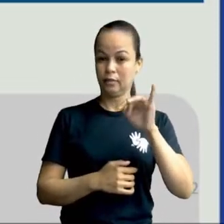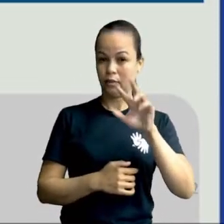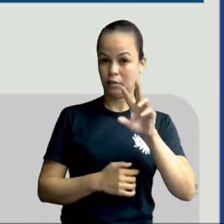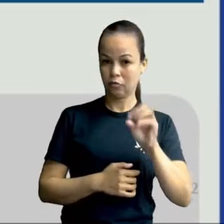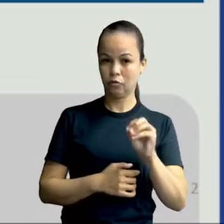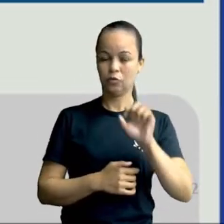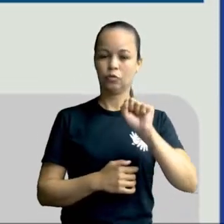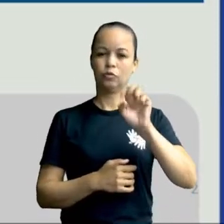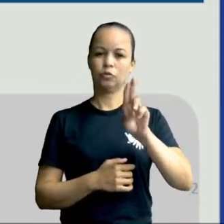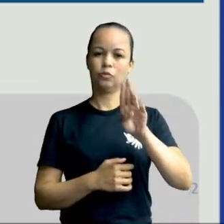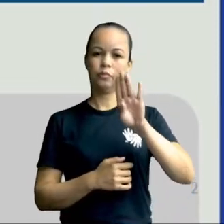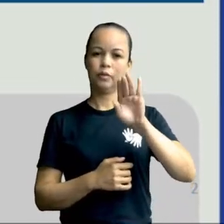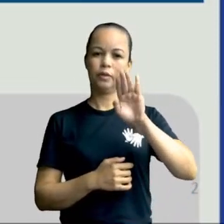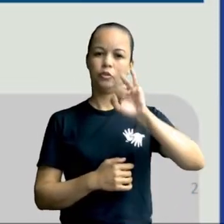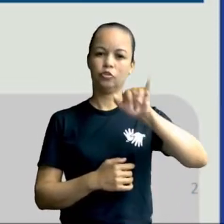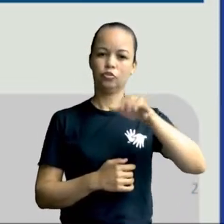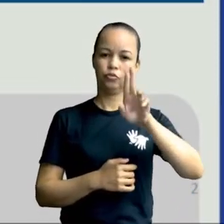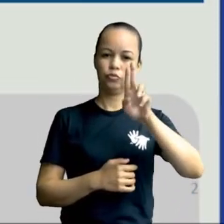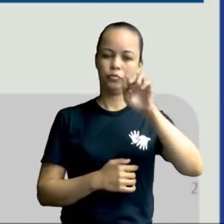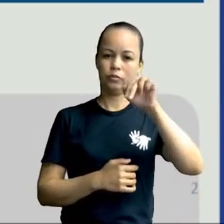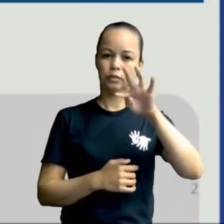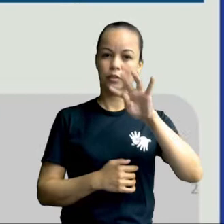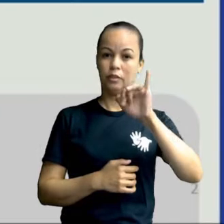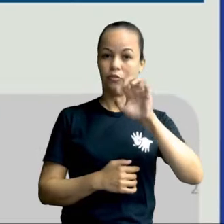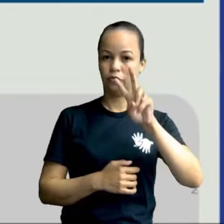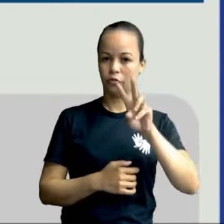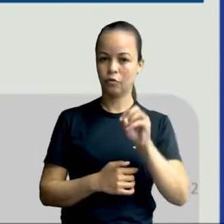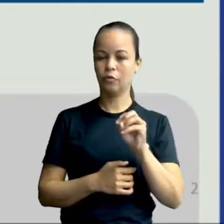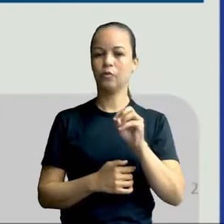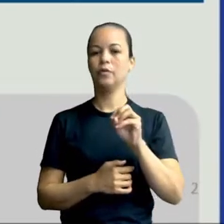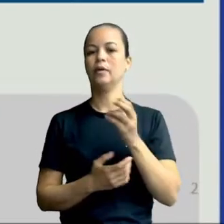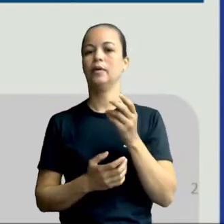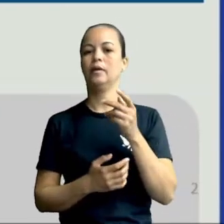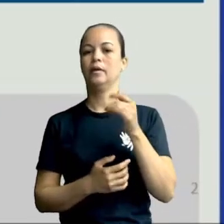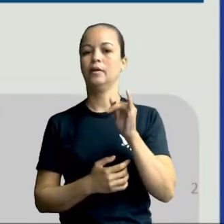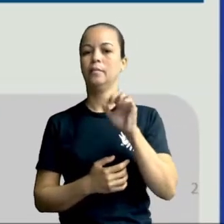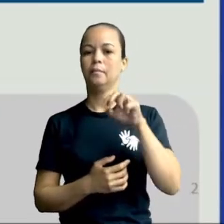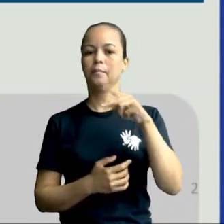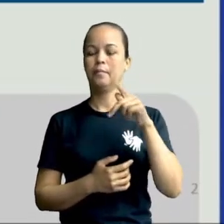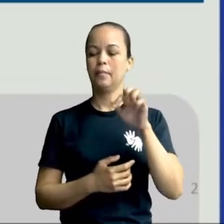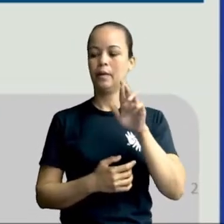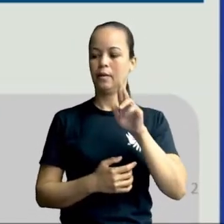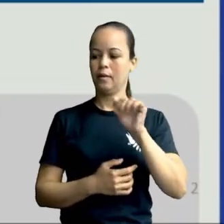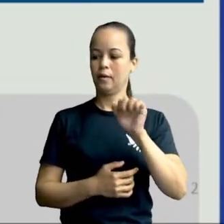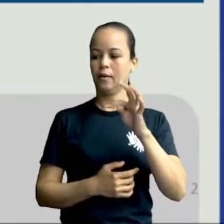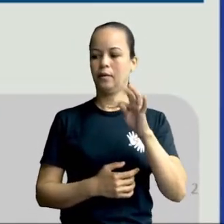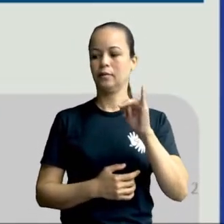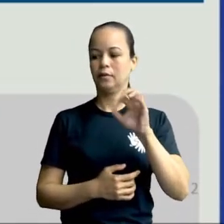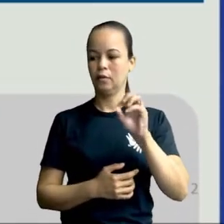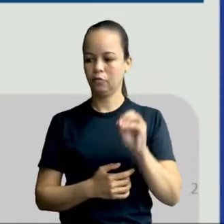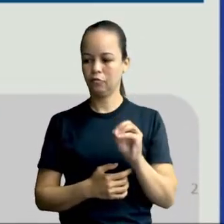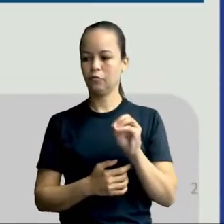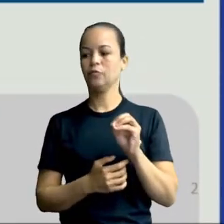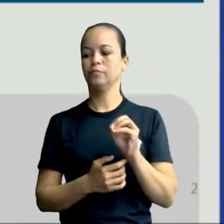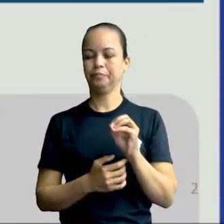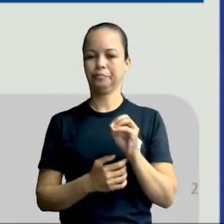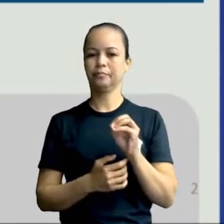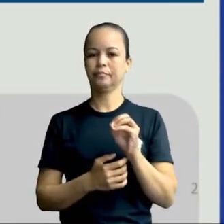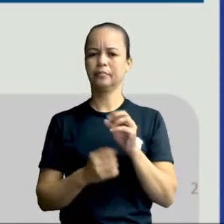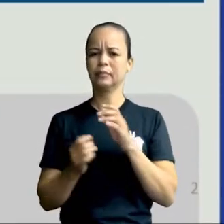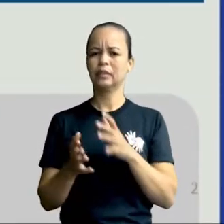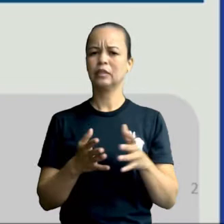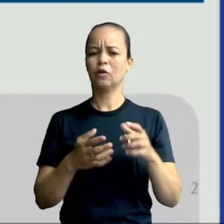imperativo. Depois, vamos ter os tempos do modo indicativo, os tempos do modo